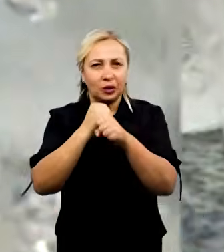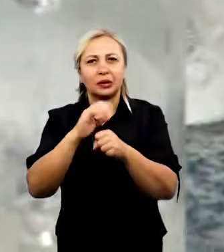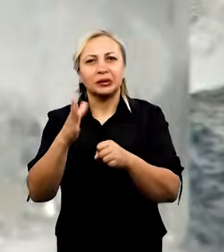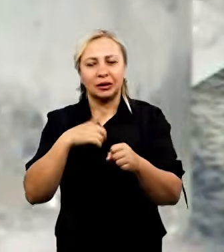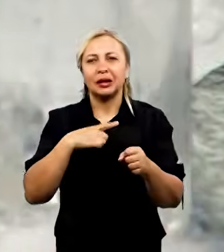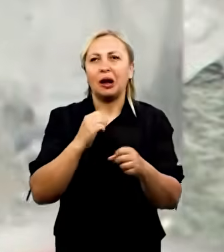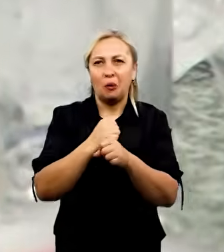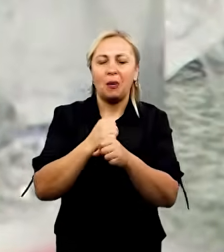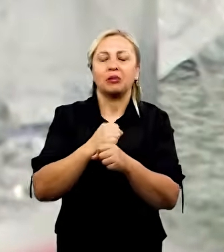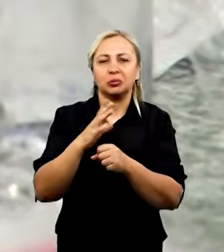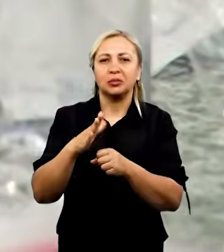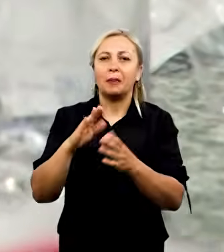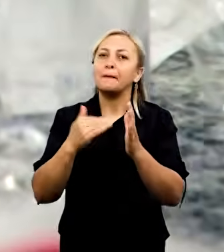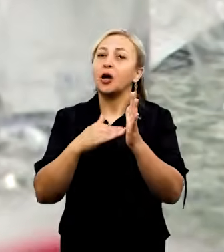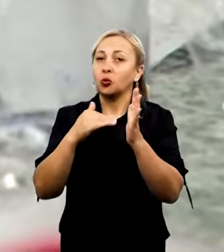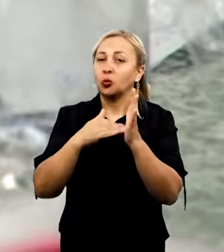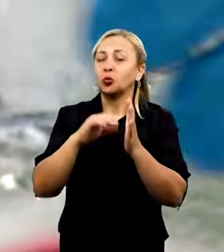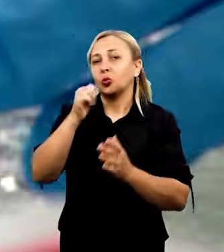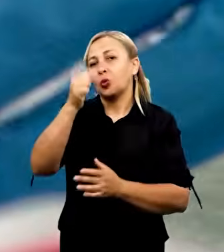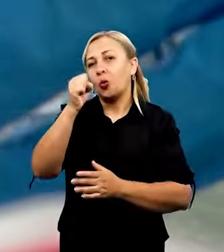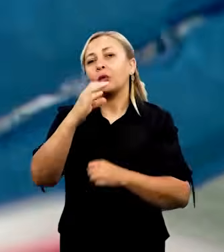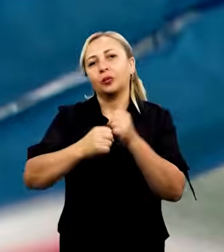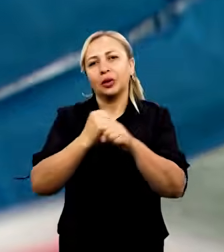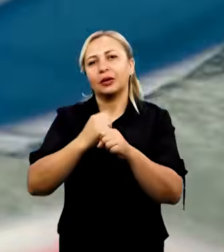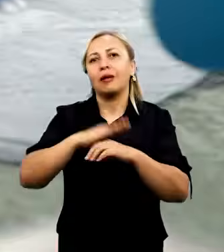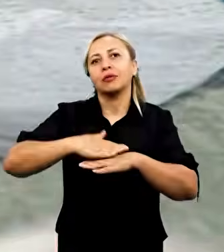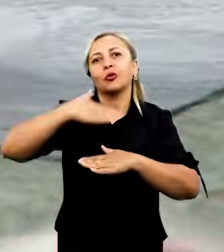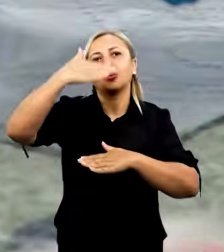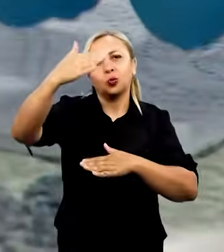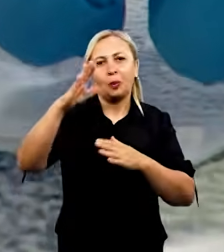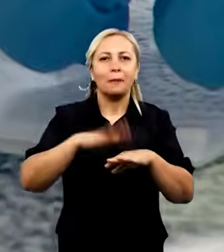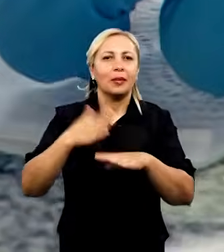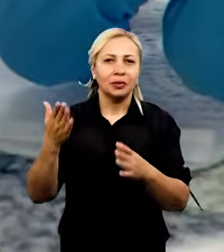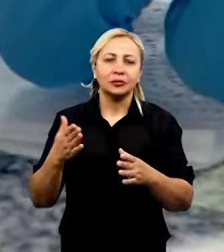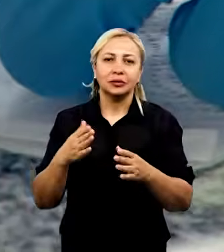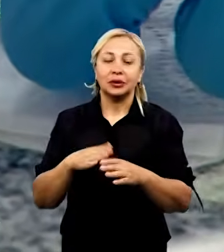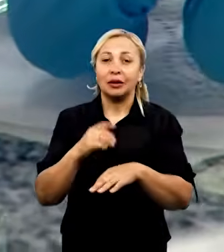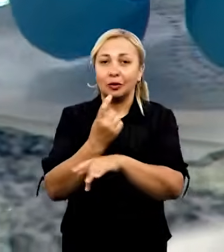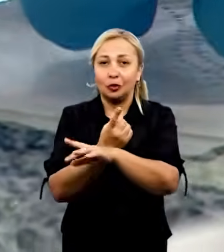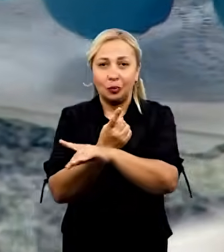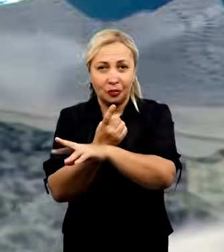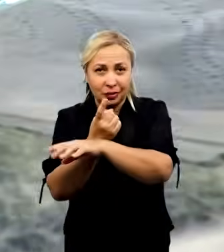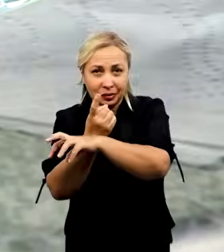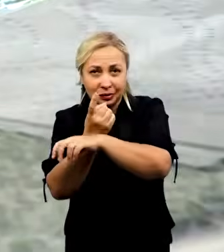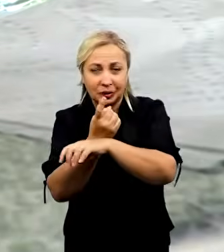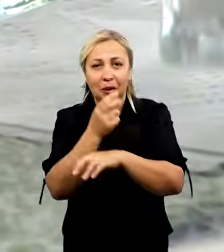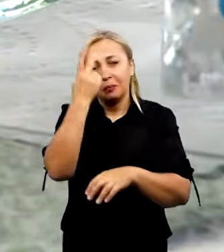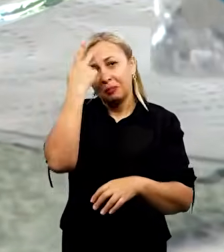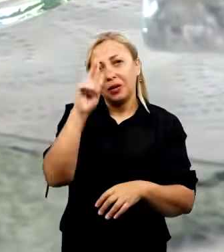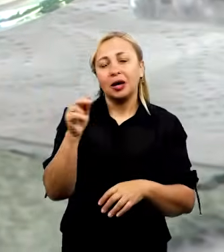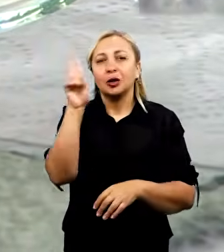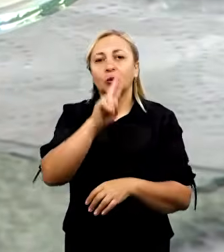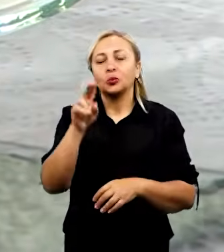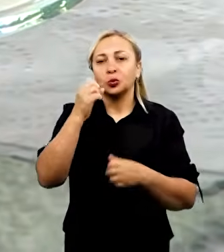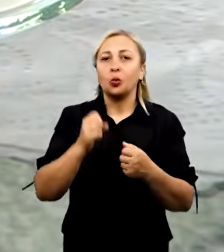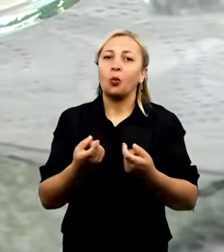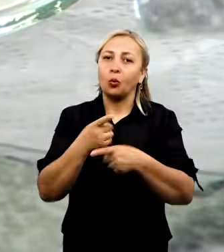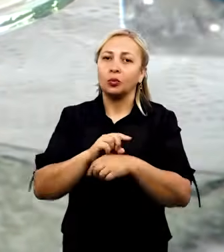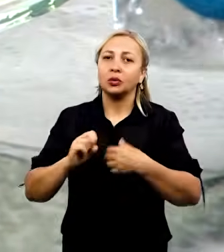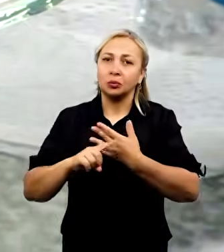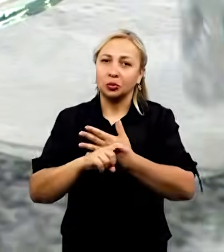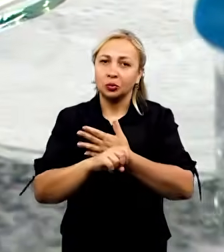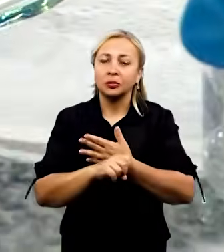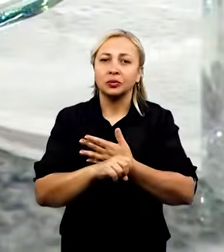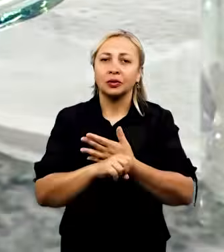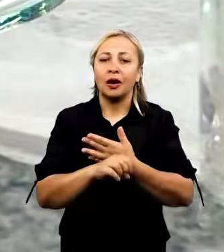nos últimos 8 anos a gente avançou mais nos peptídeos de escorpiões para uso como antimicrobianos,